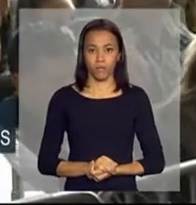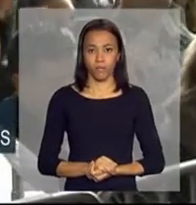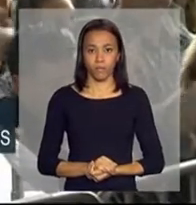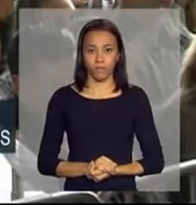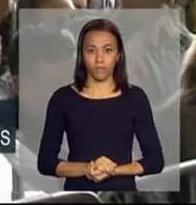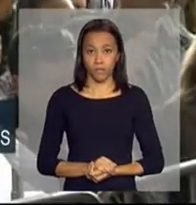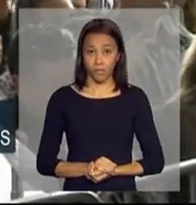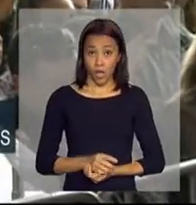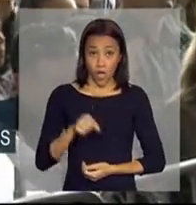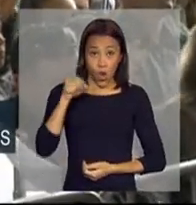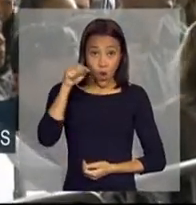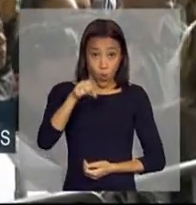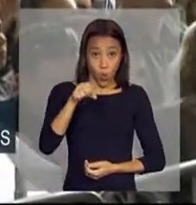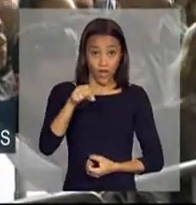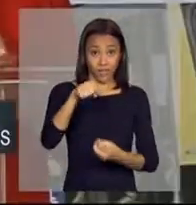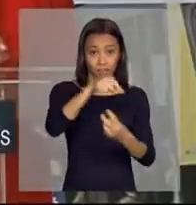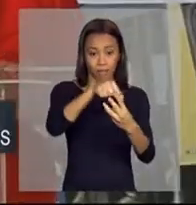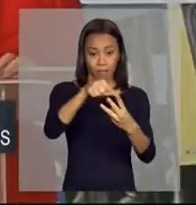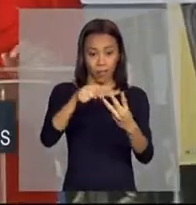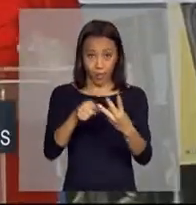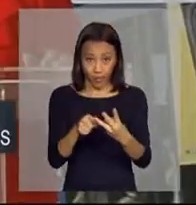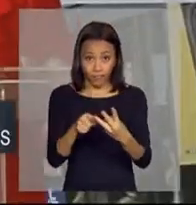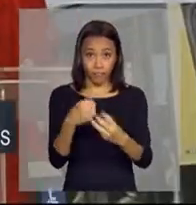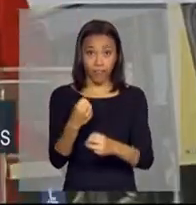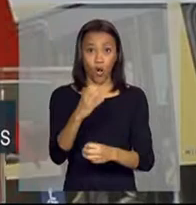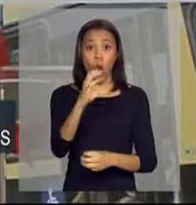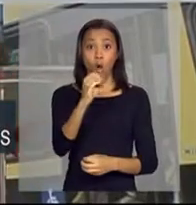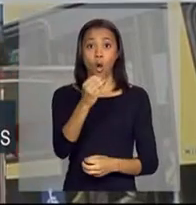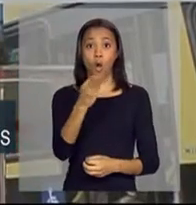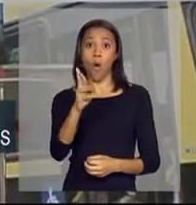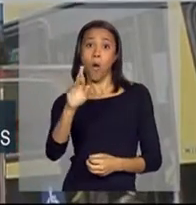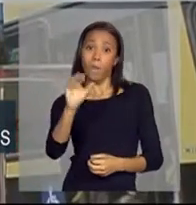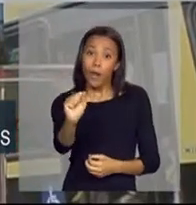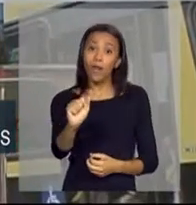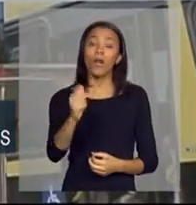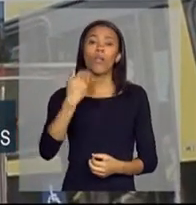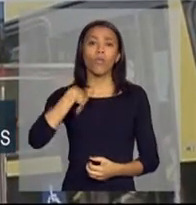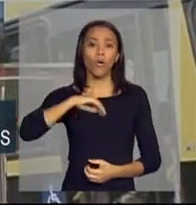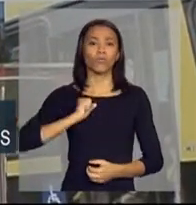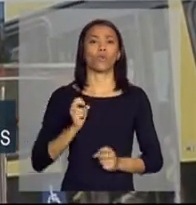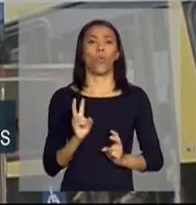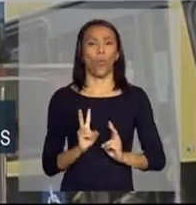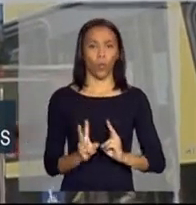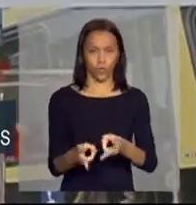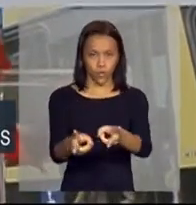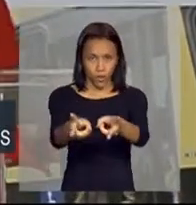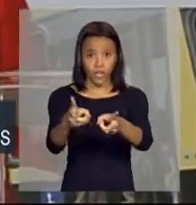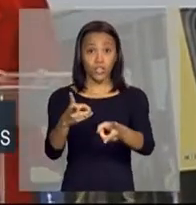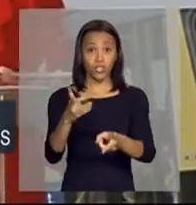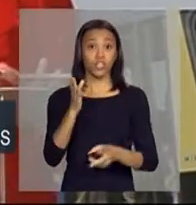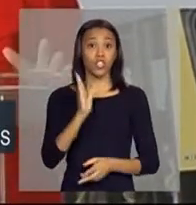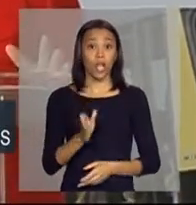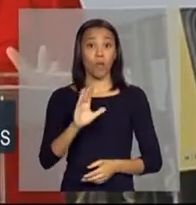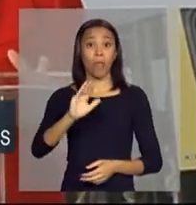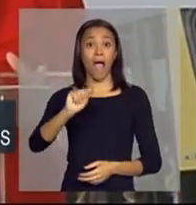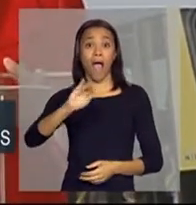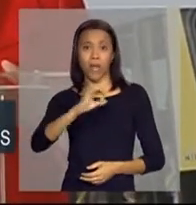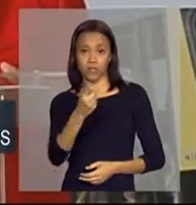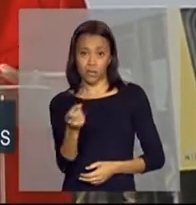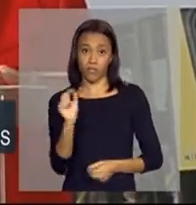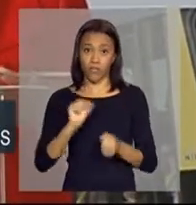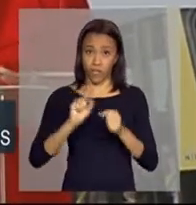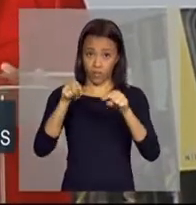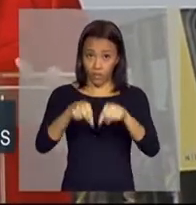Com essas três obras, nós estamos dando continuidade a uma ação que temos feito aqui e que eu acho que